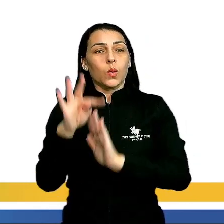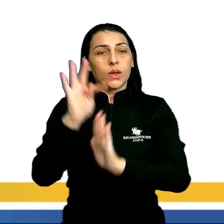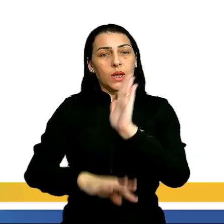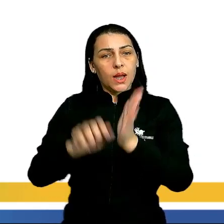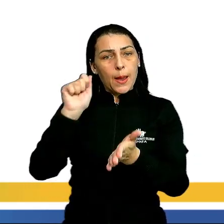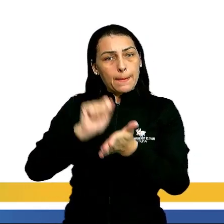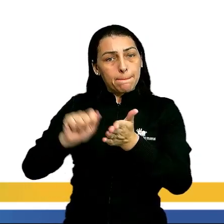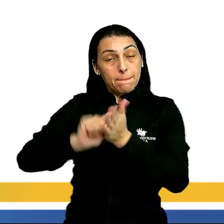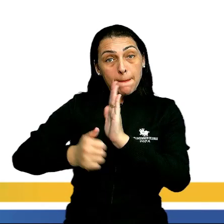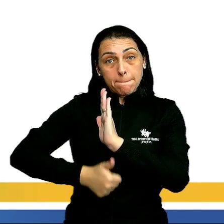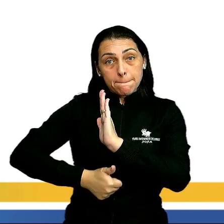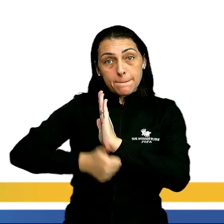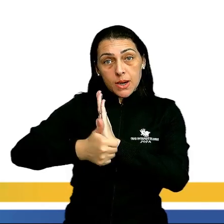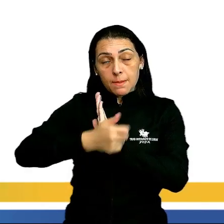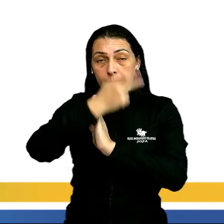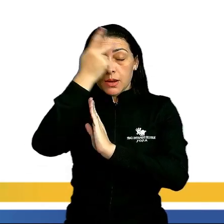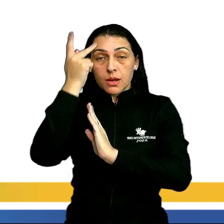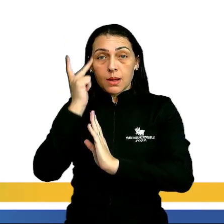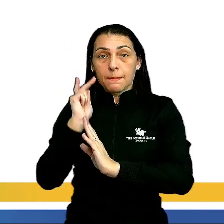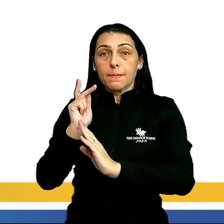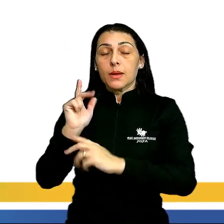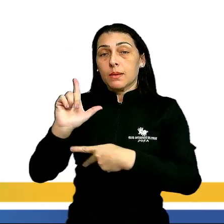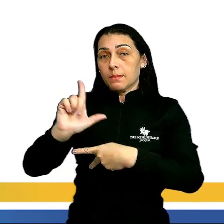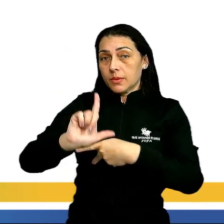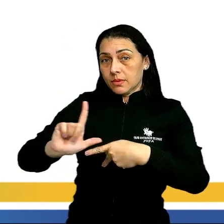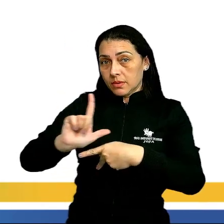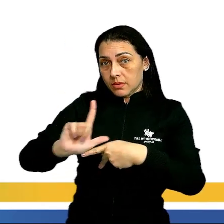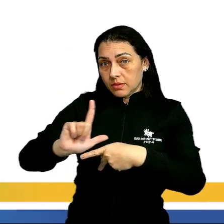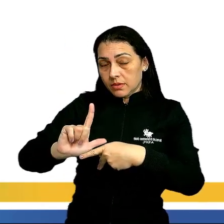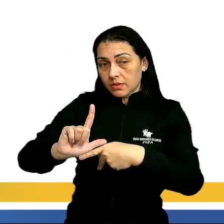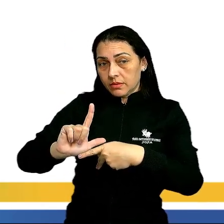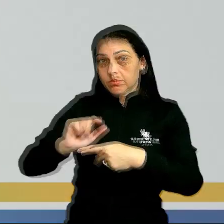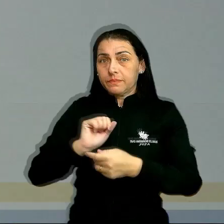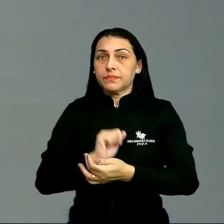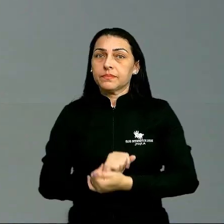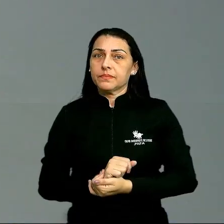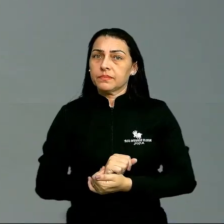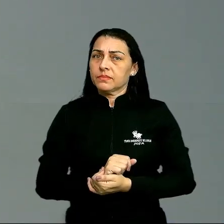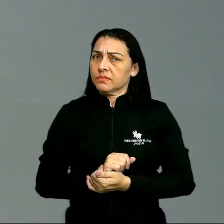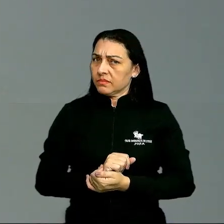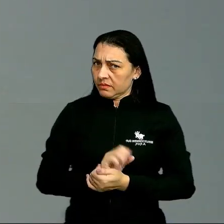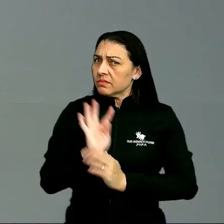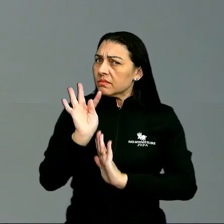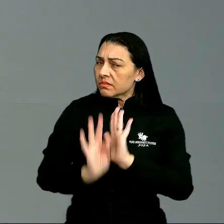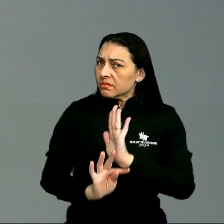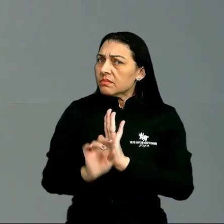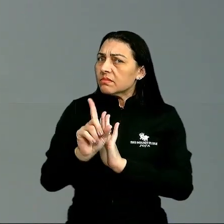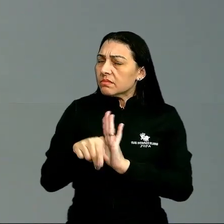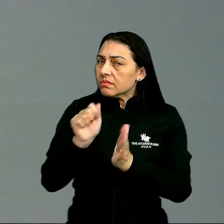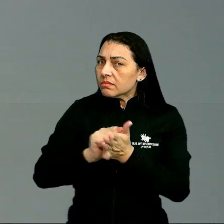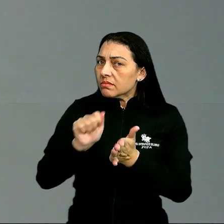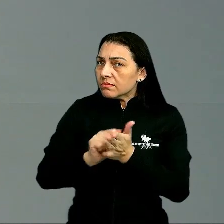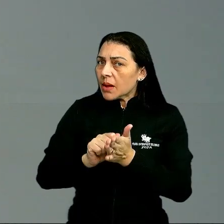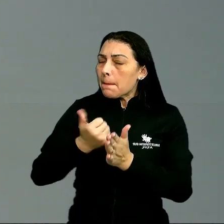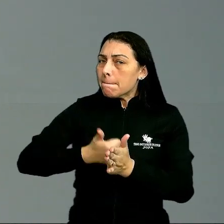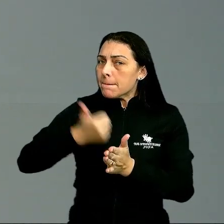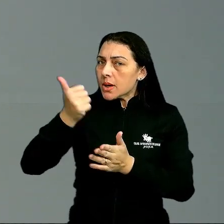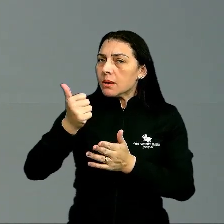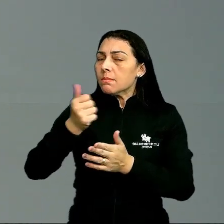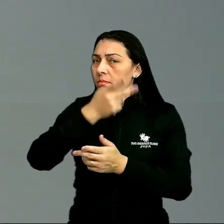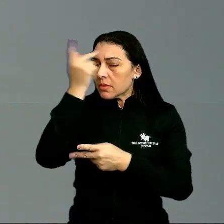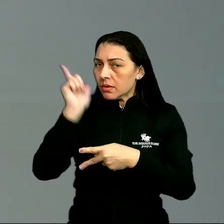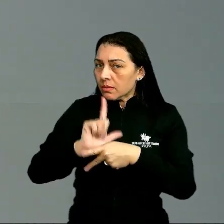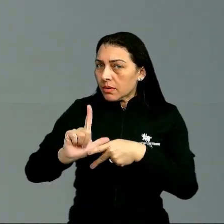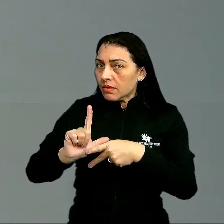emotiva, porque o texto é escrito em primeira pessoa do plural. Esse texto ele foi escrito em primeira pessoa